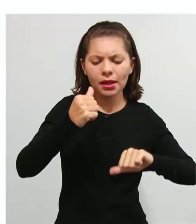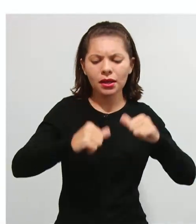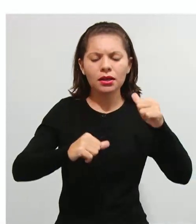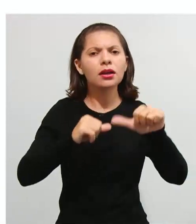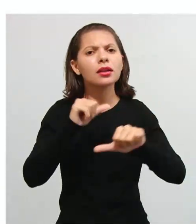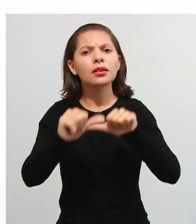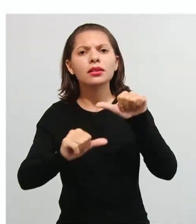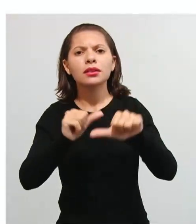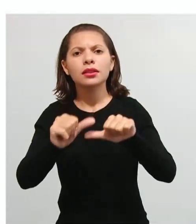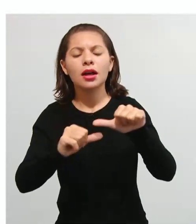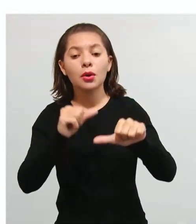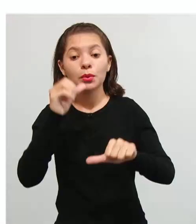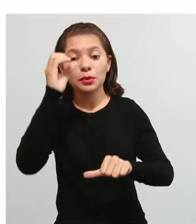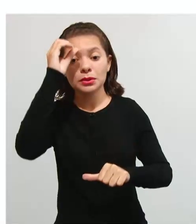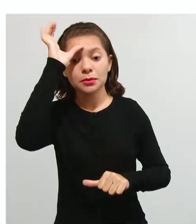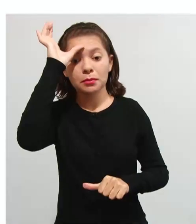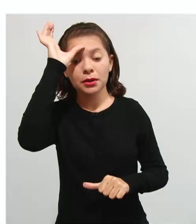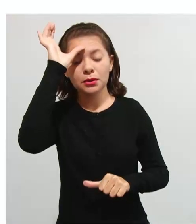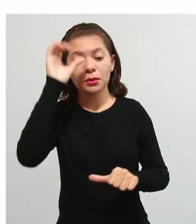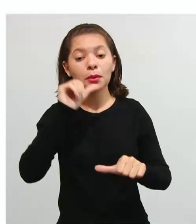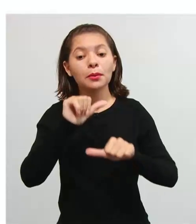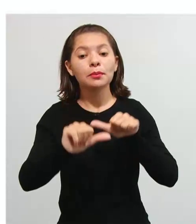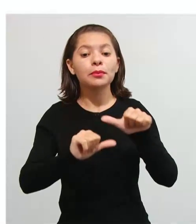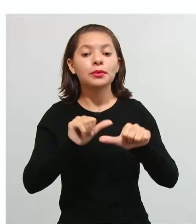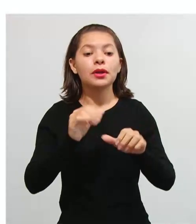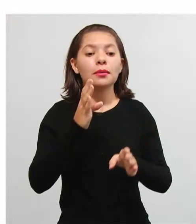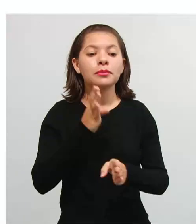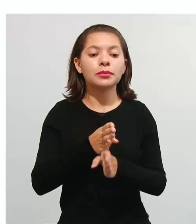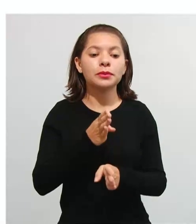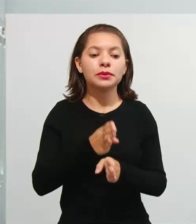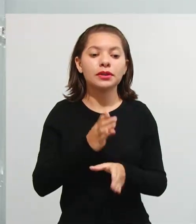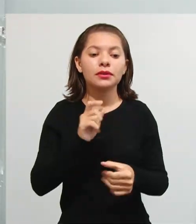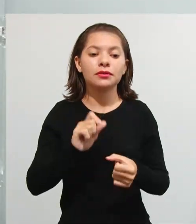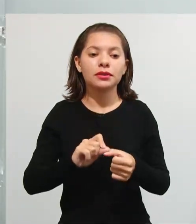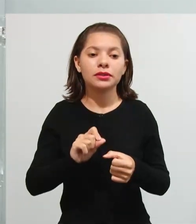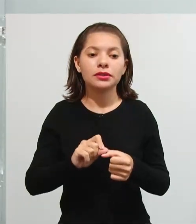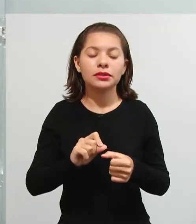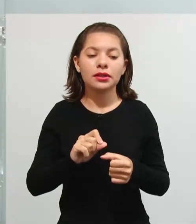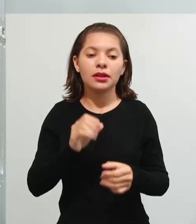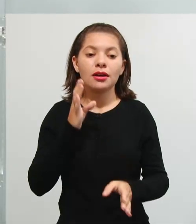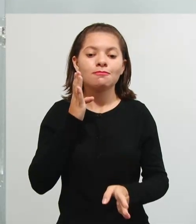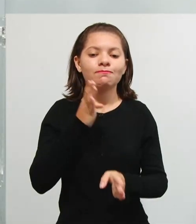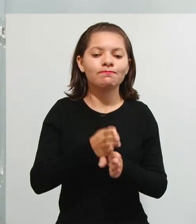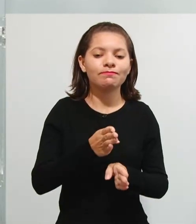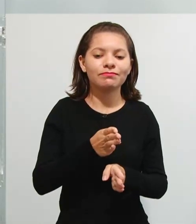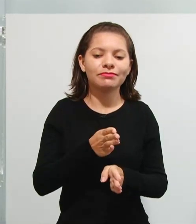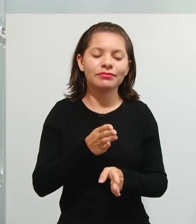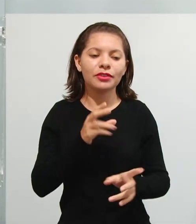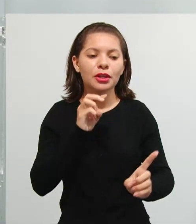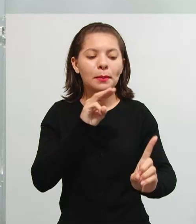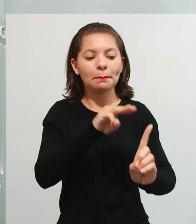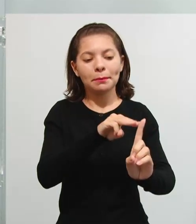transformar esses conhecimentos e buscar realizar, alcançar as metas da